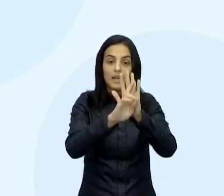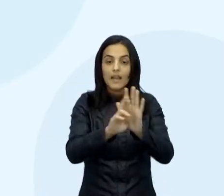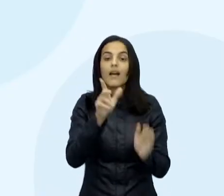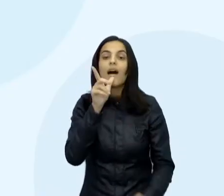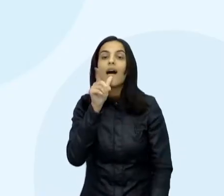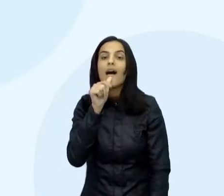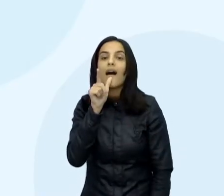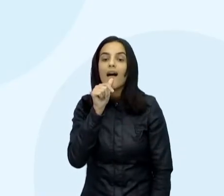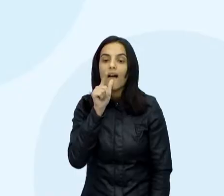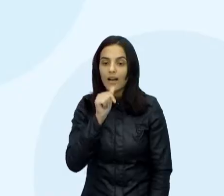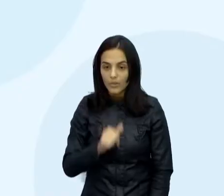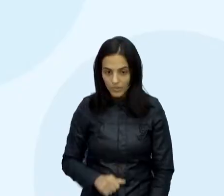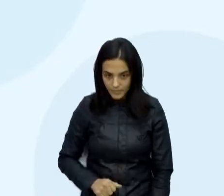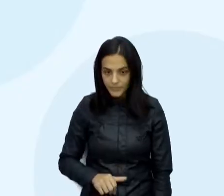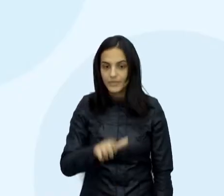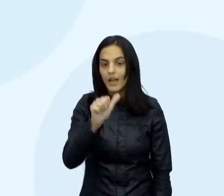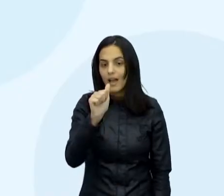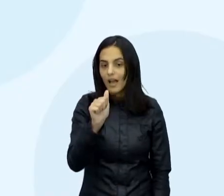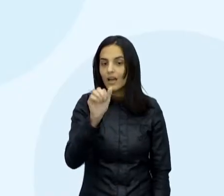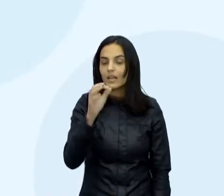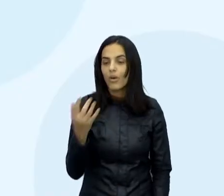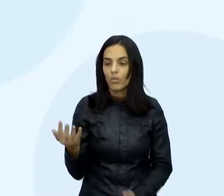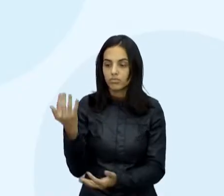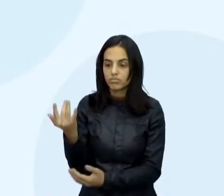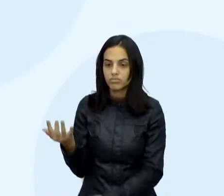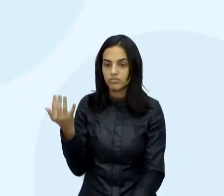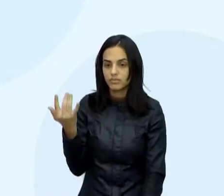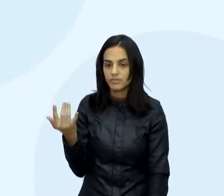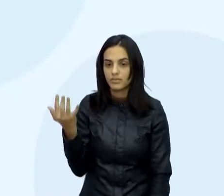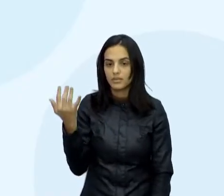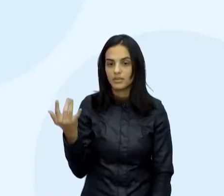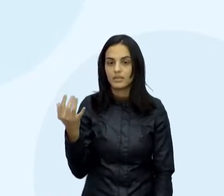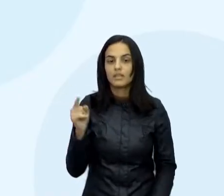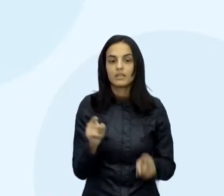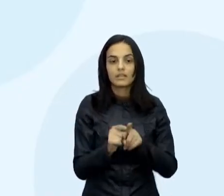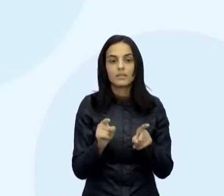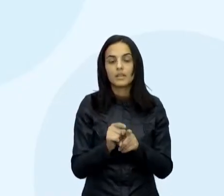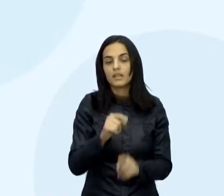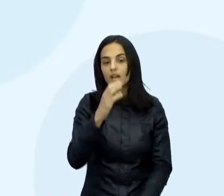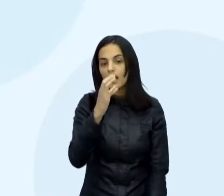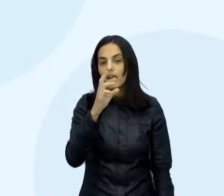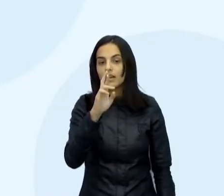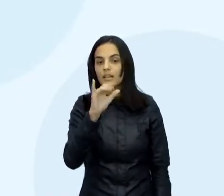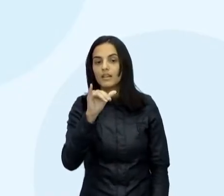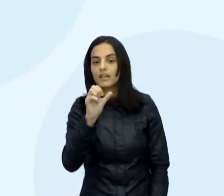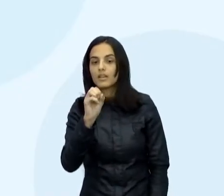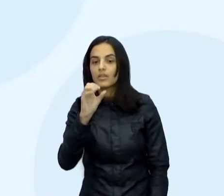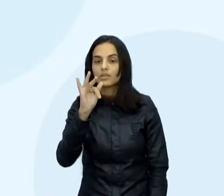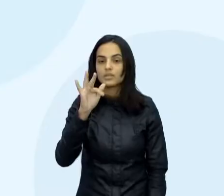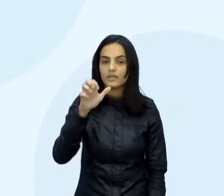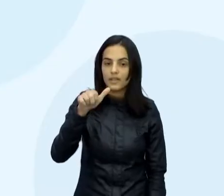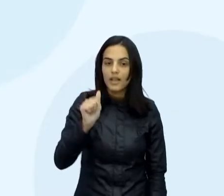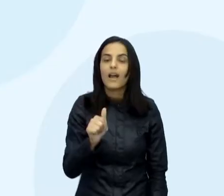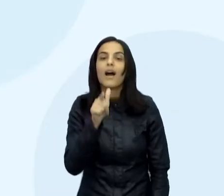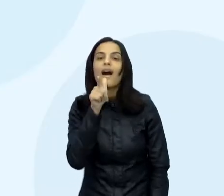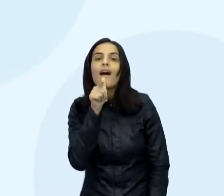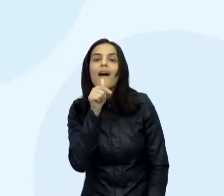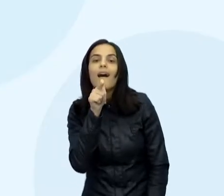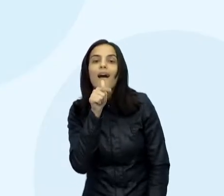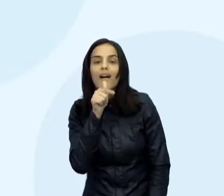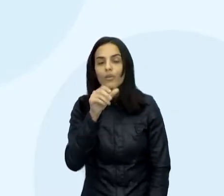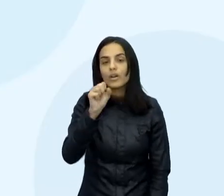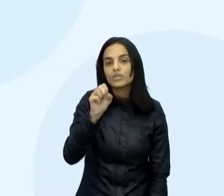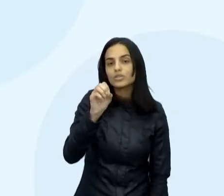né, que representa, né, os gases, né, o ar, e a criosfera, aí, que representa aí a água sólida, né?